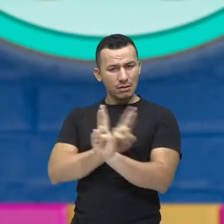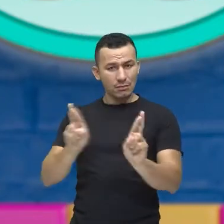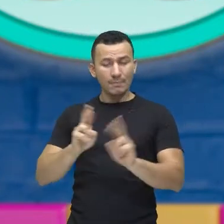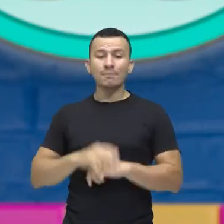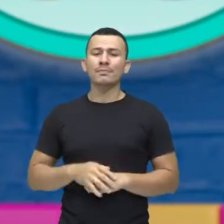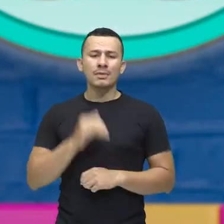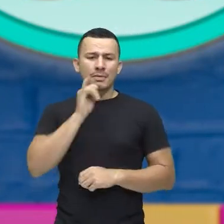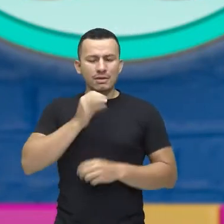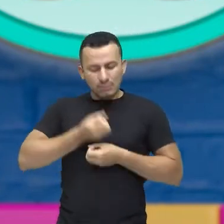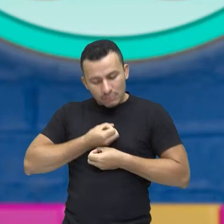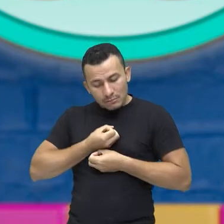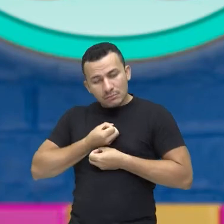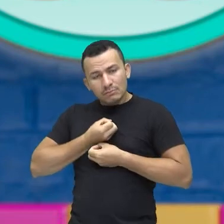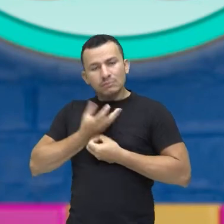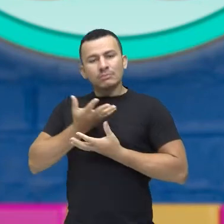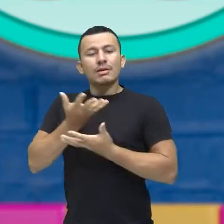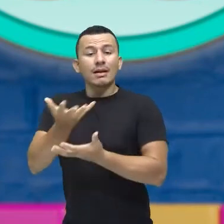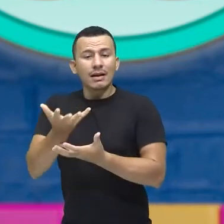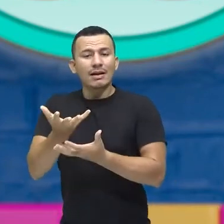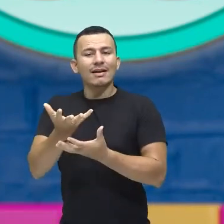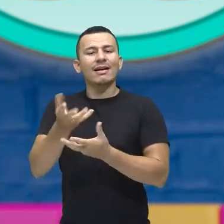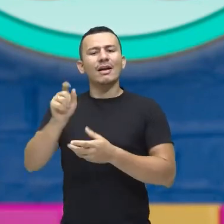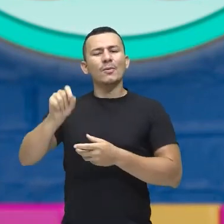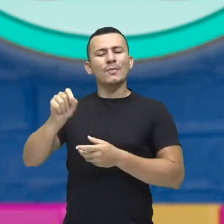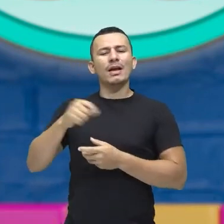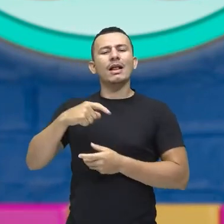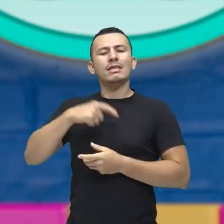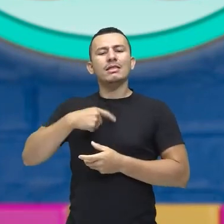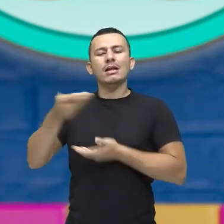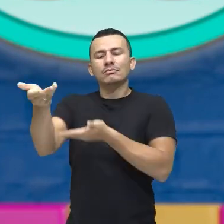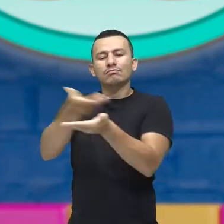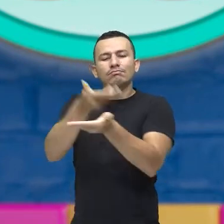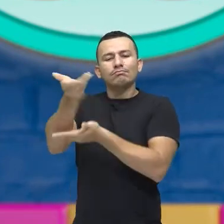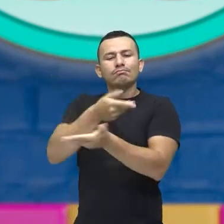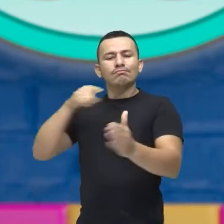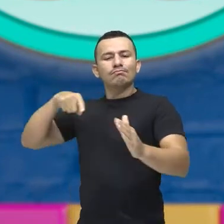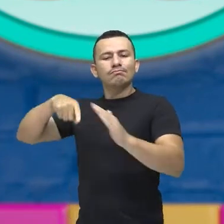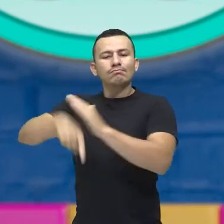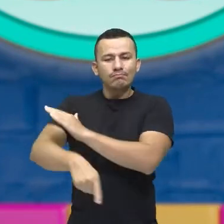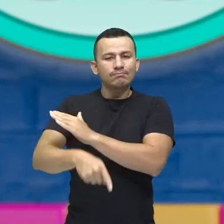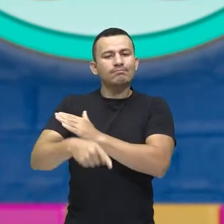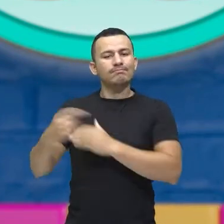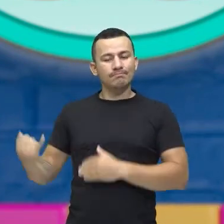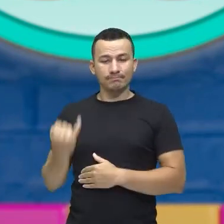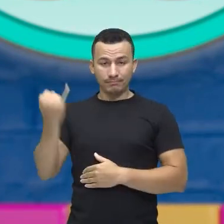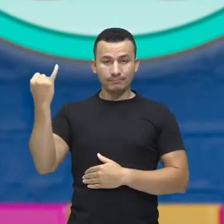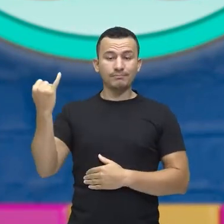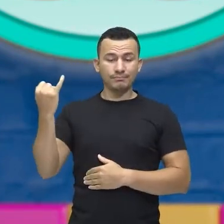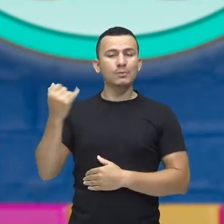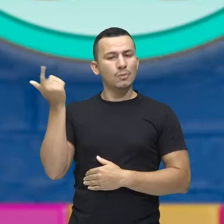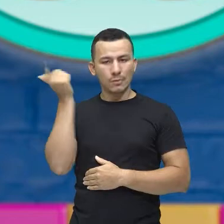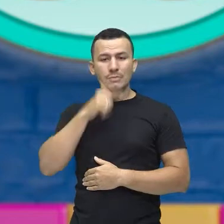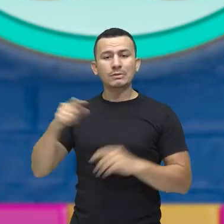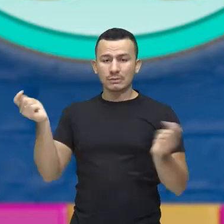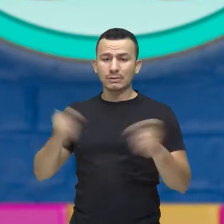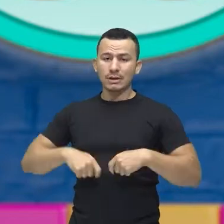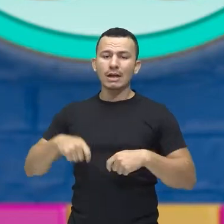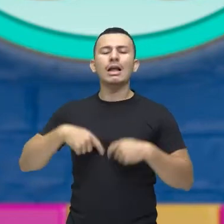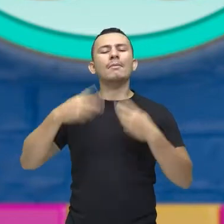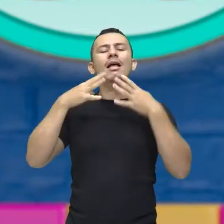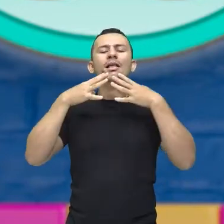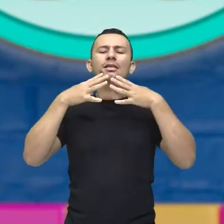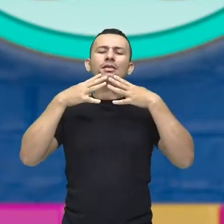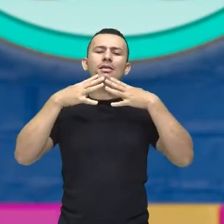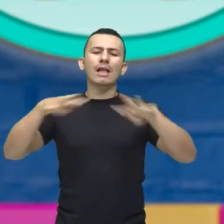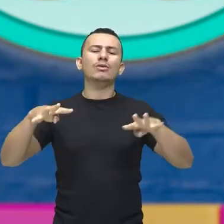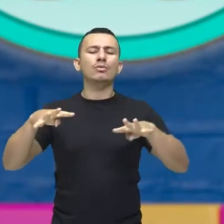consigo expressar, eu construo relações mais profundas, mais significativas. Eu consigo ter mais